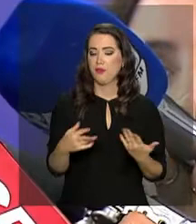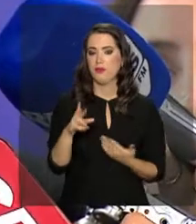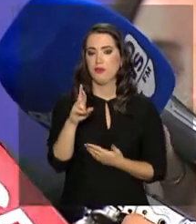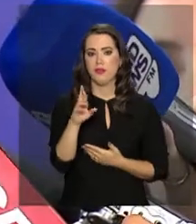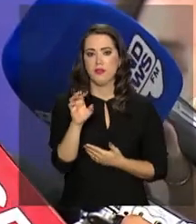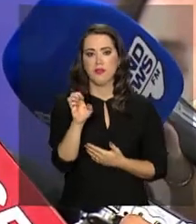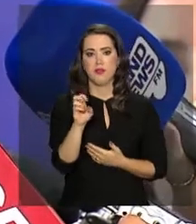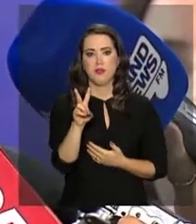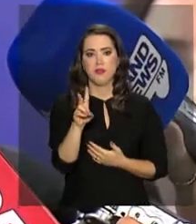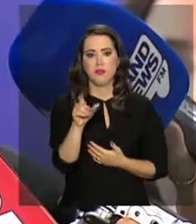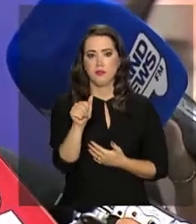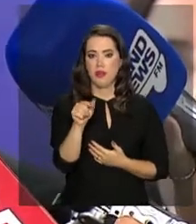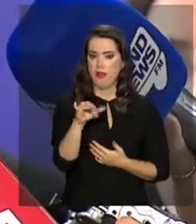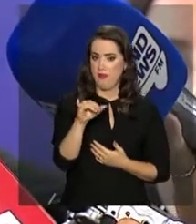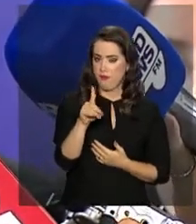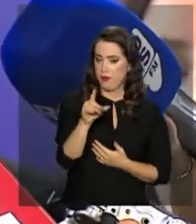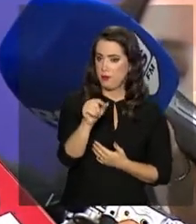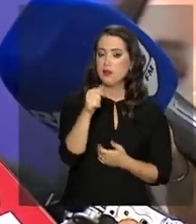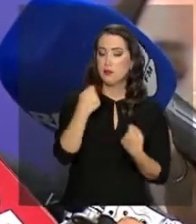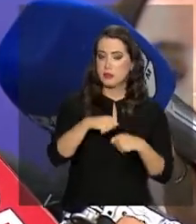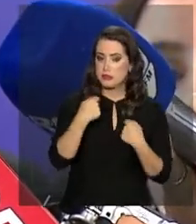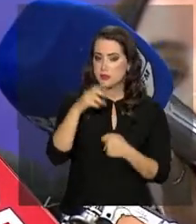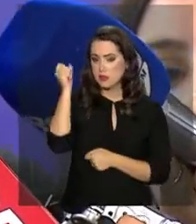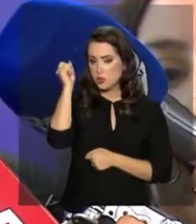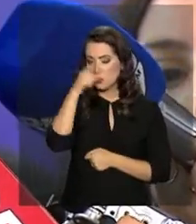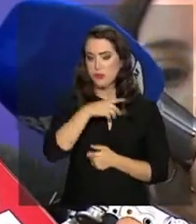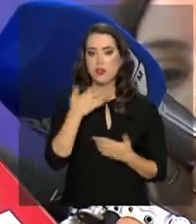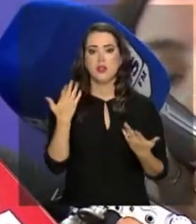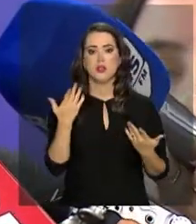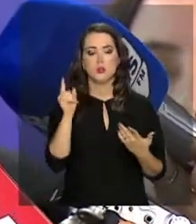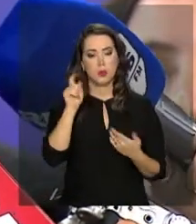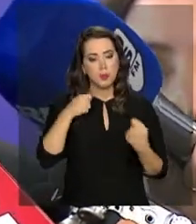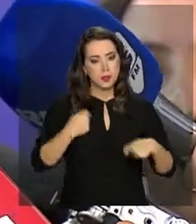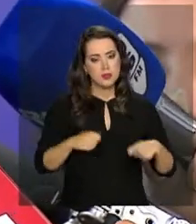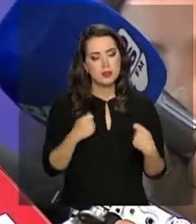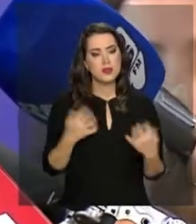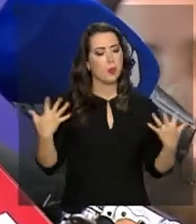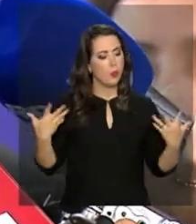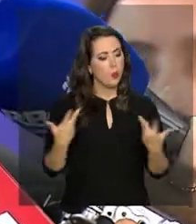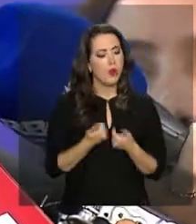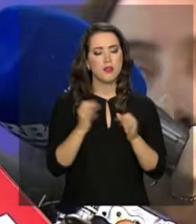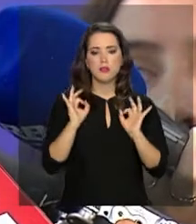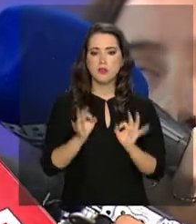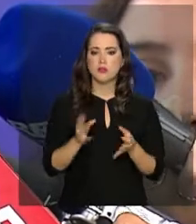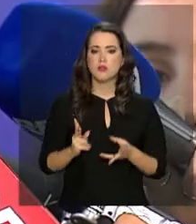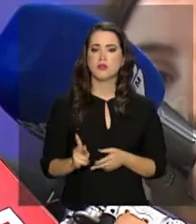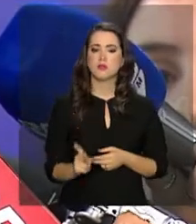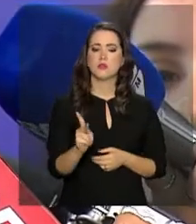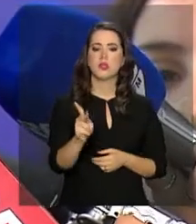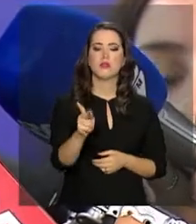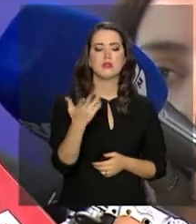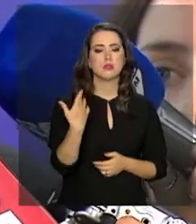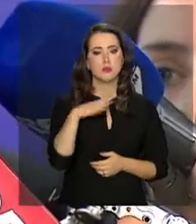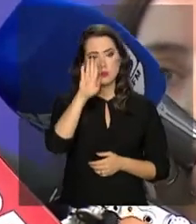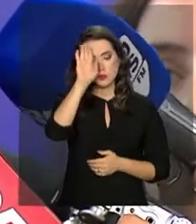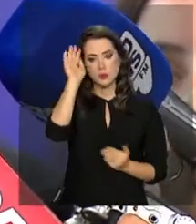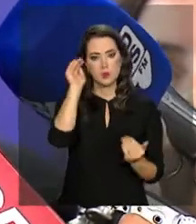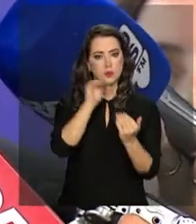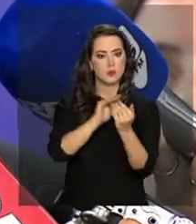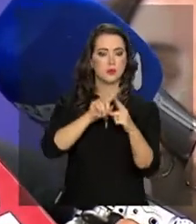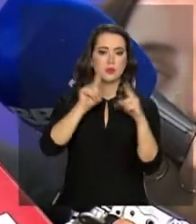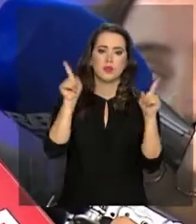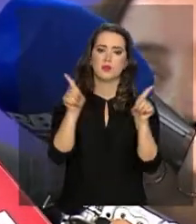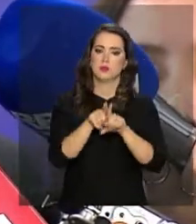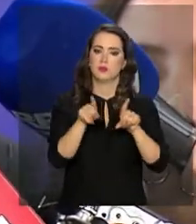profissional que vai mexer com as vidas dos brasileiros então a qualidade tem que ser é sempre é prioridade mas também